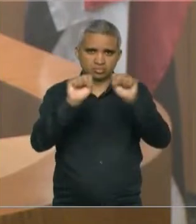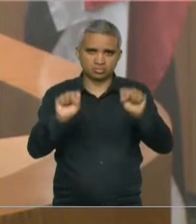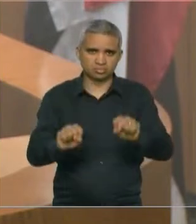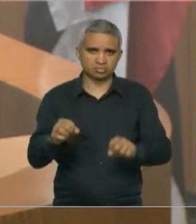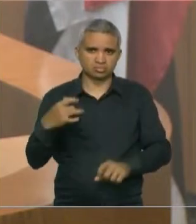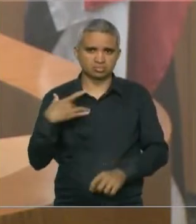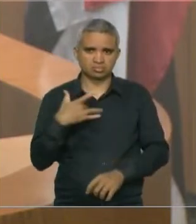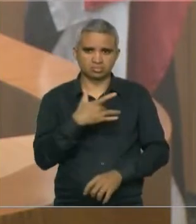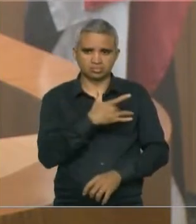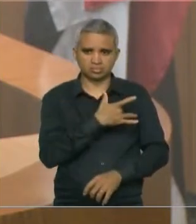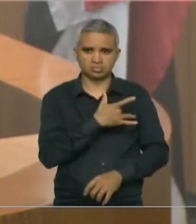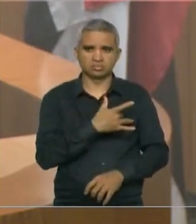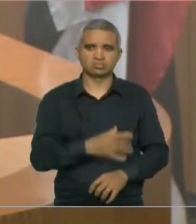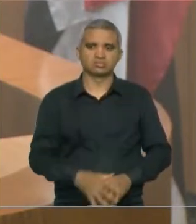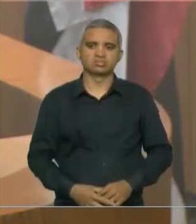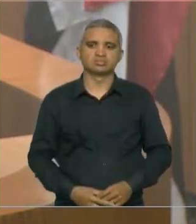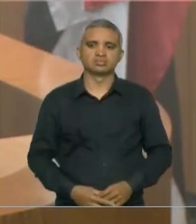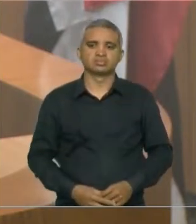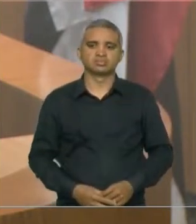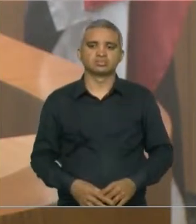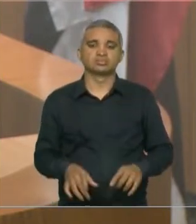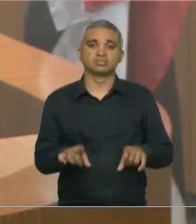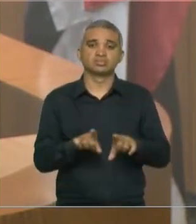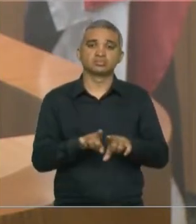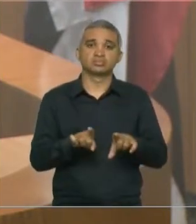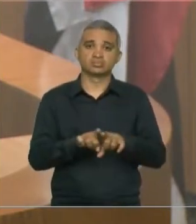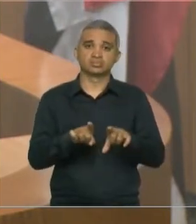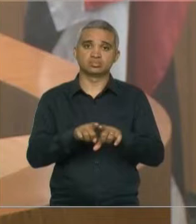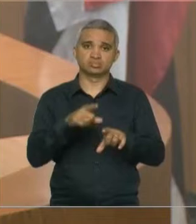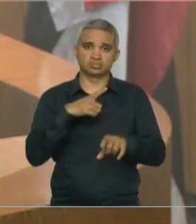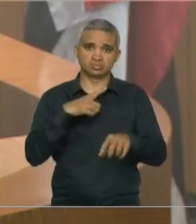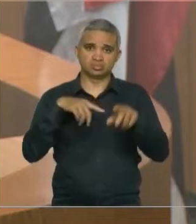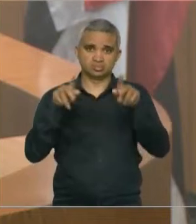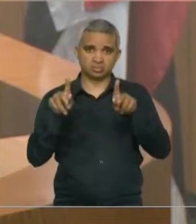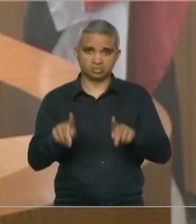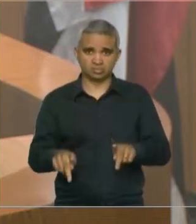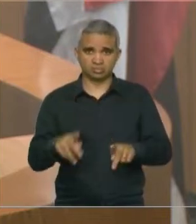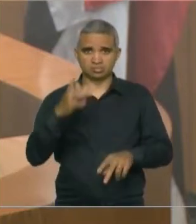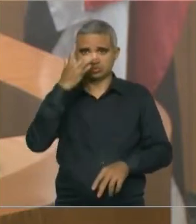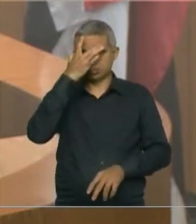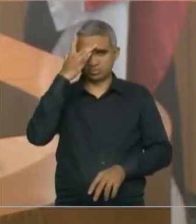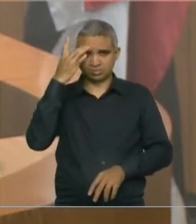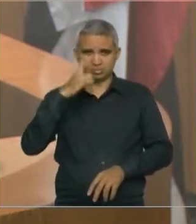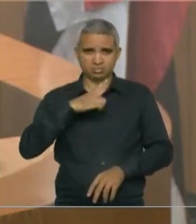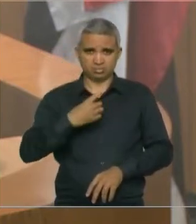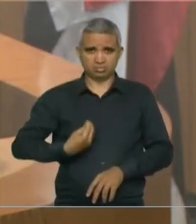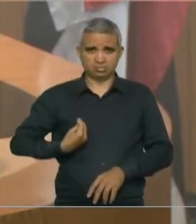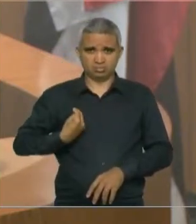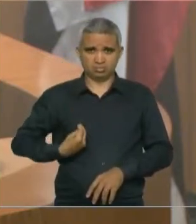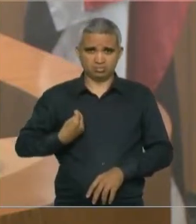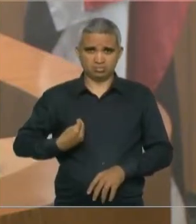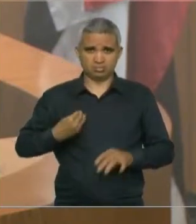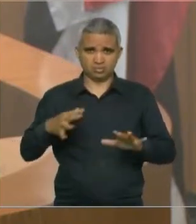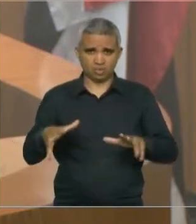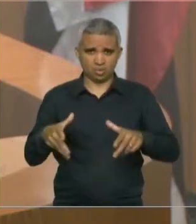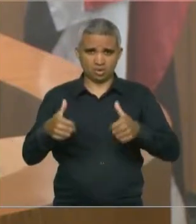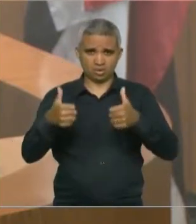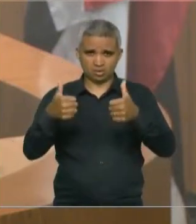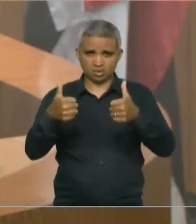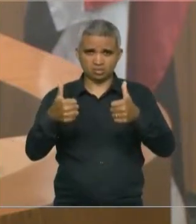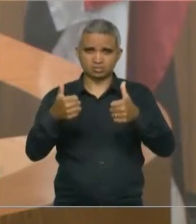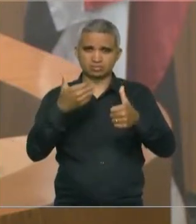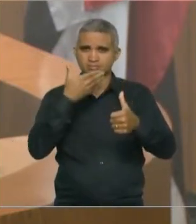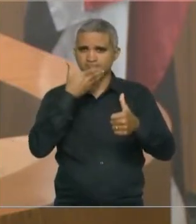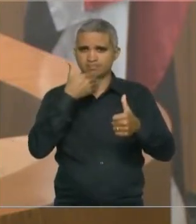aos gestores, e uma população com índice de satisfação, de qualidade de vida, de expectativa de vida cada vez